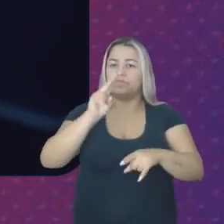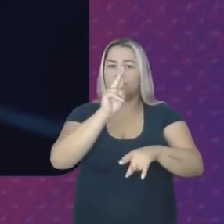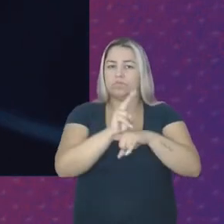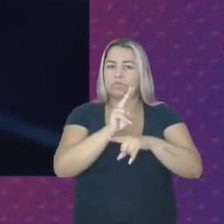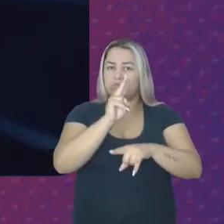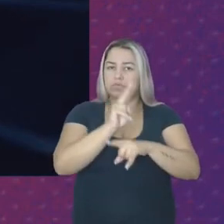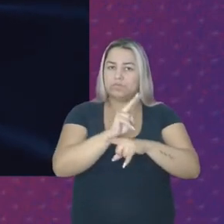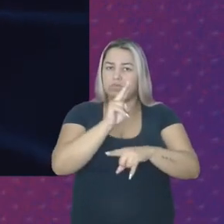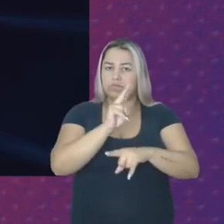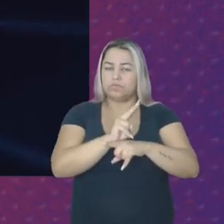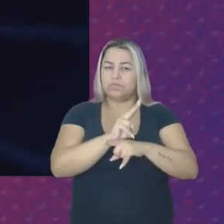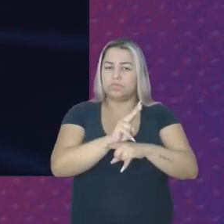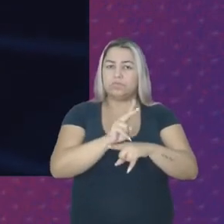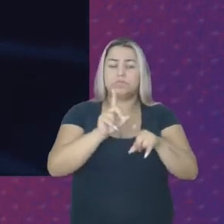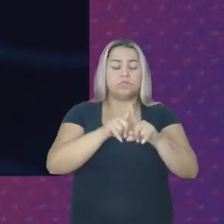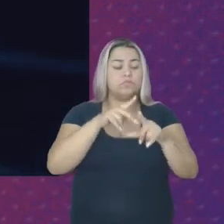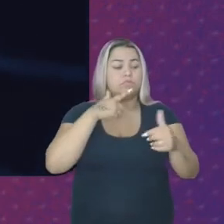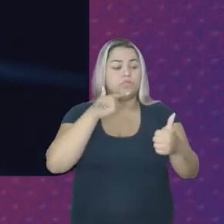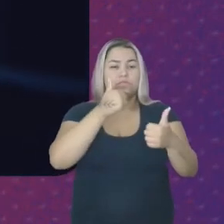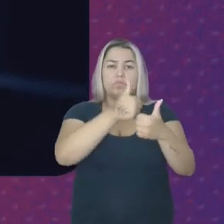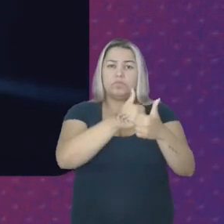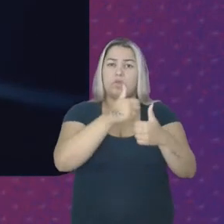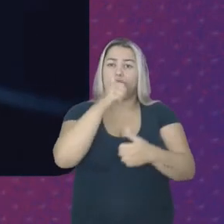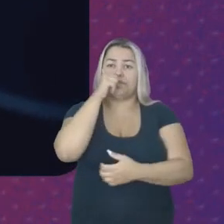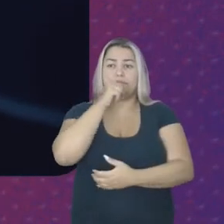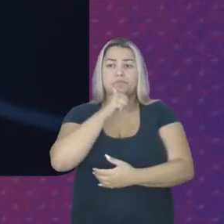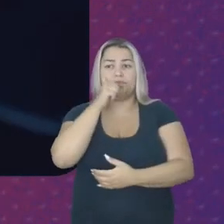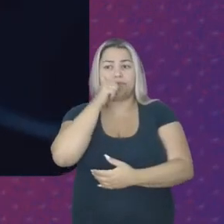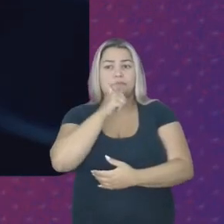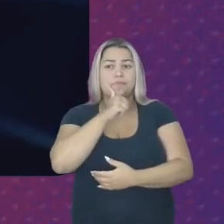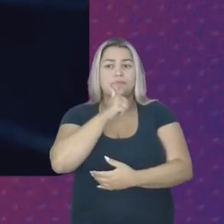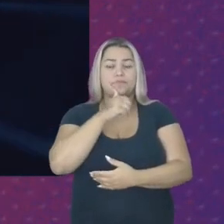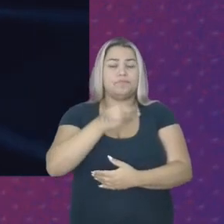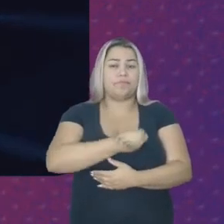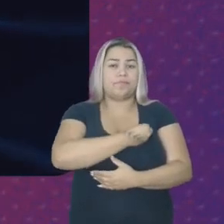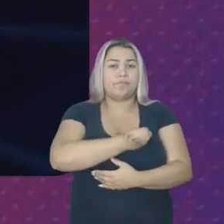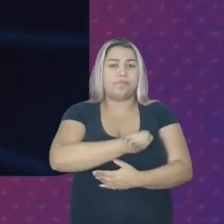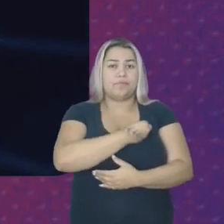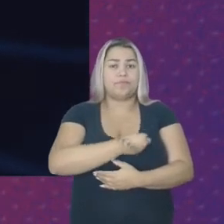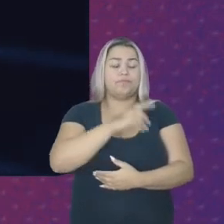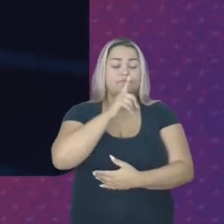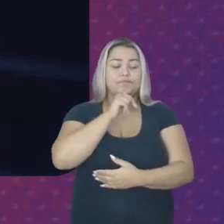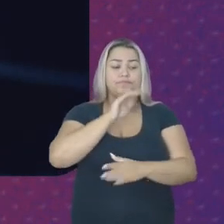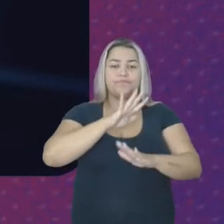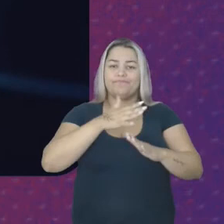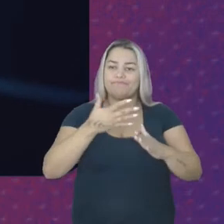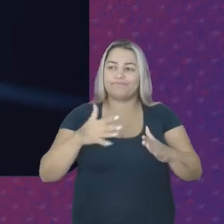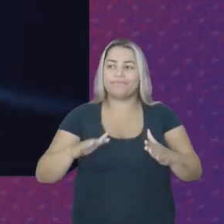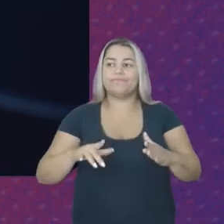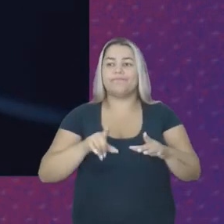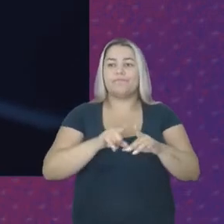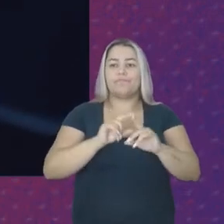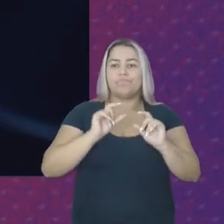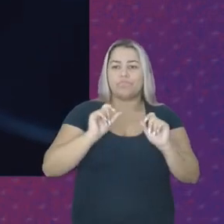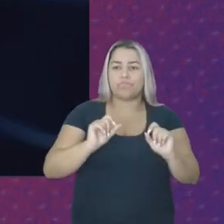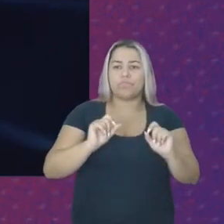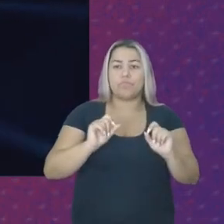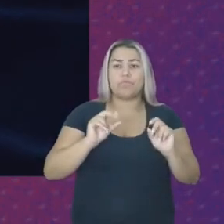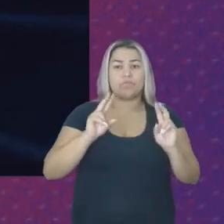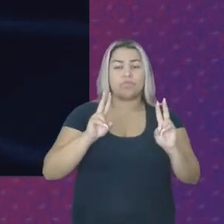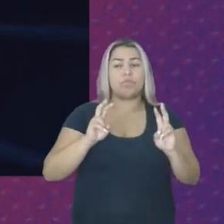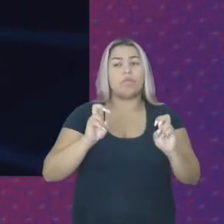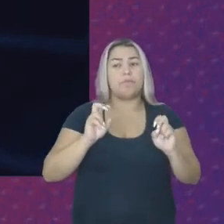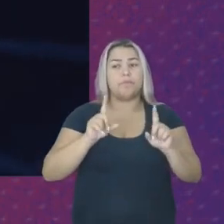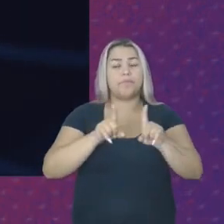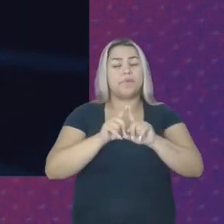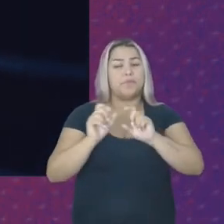nossos oceanos, os recursos marinhos. Isso para as mulheres que vivem em cidades litorâneas é uma pauta essencial e prioritária e pode